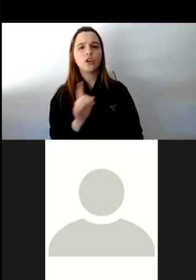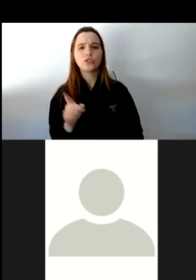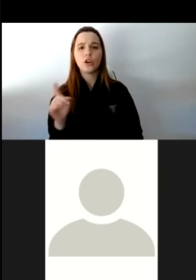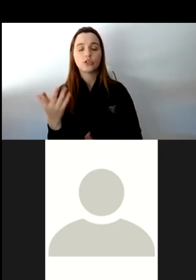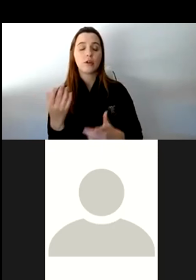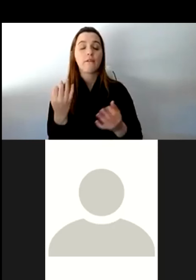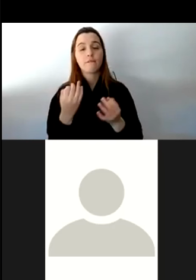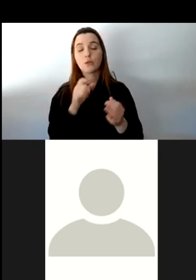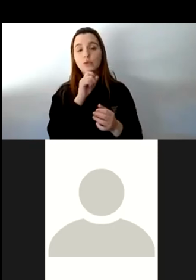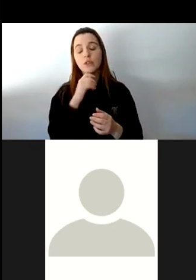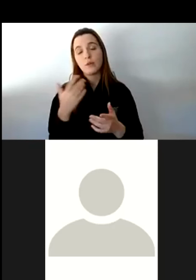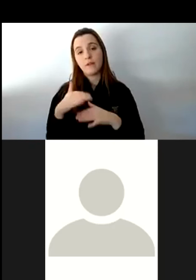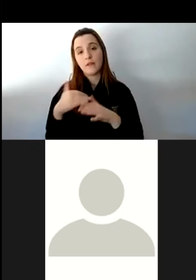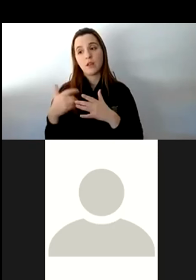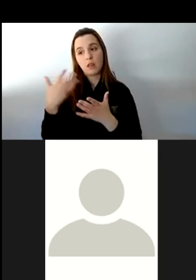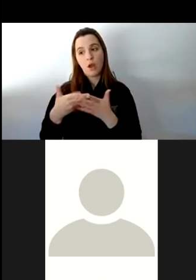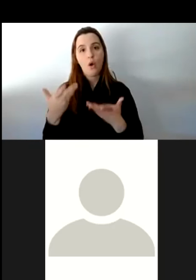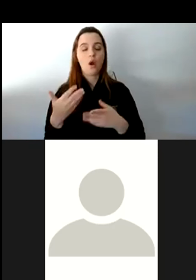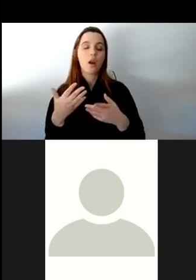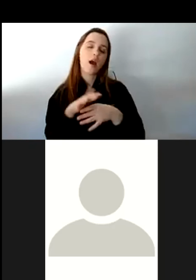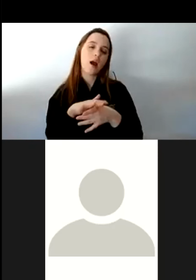momento, naquelas áreas que anteriormente referi.